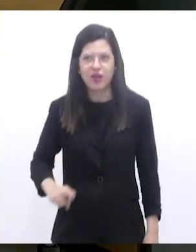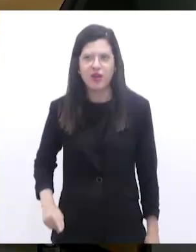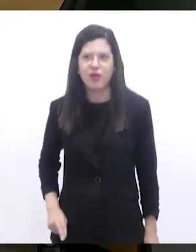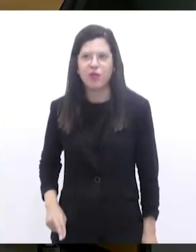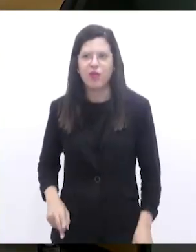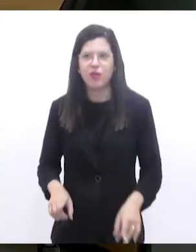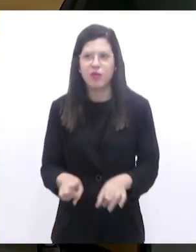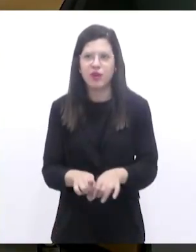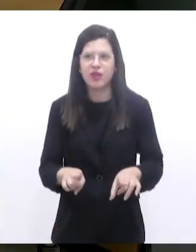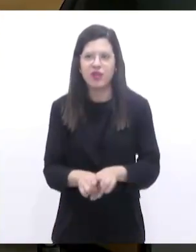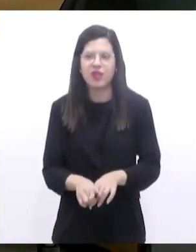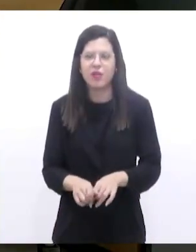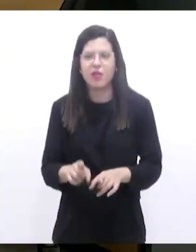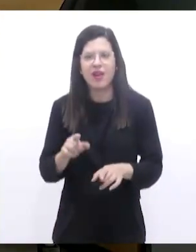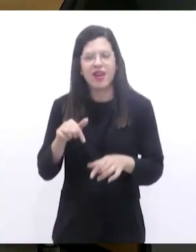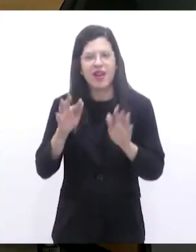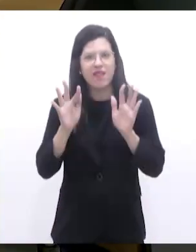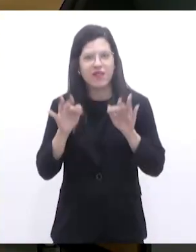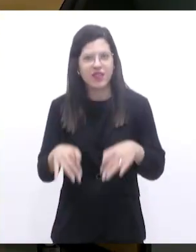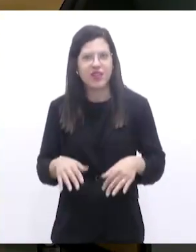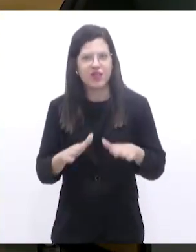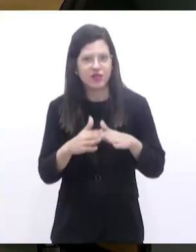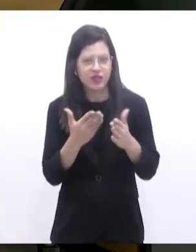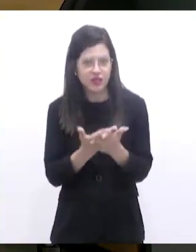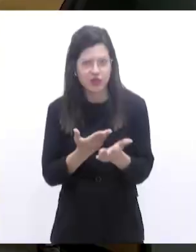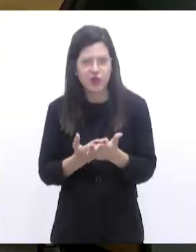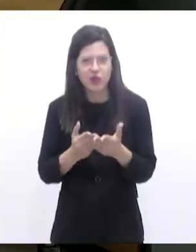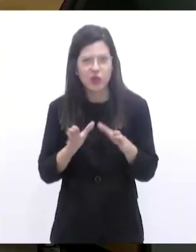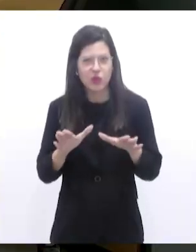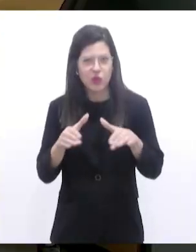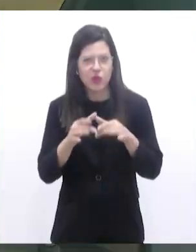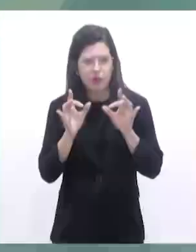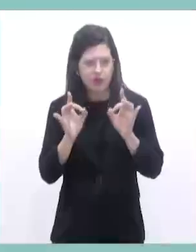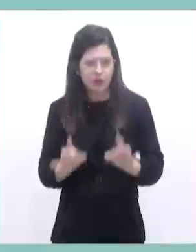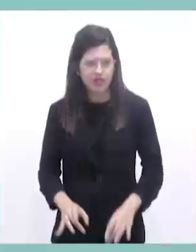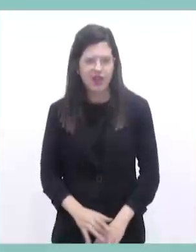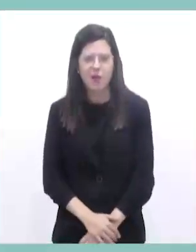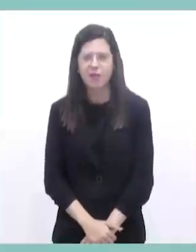das disputas de samba enredo das escolas do Grupo Especial.